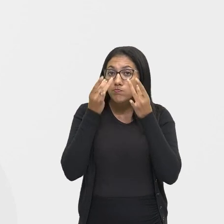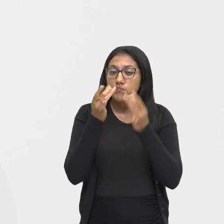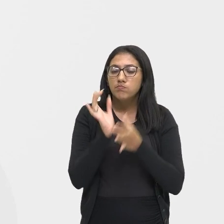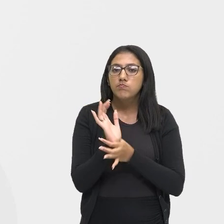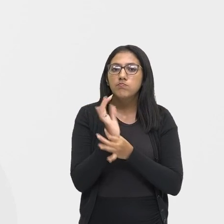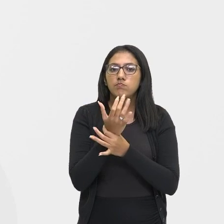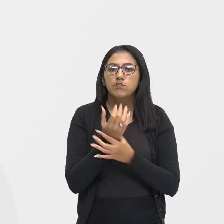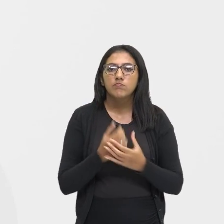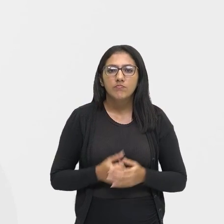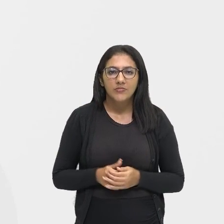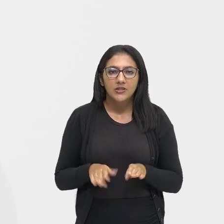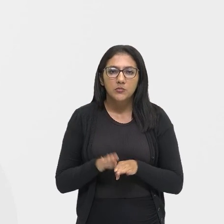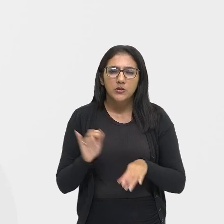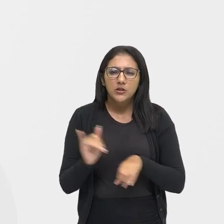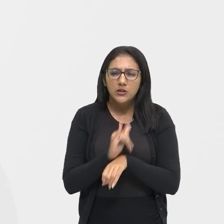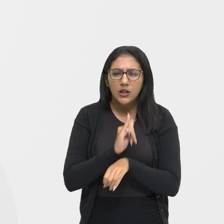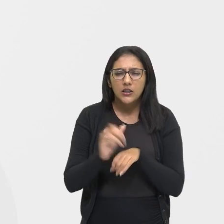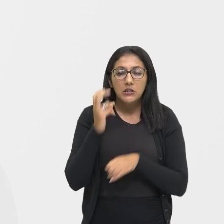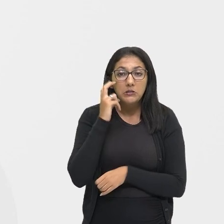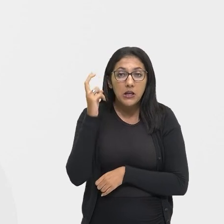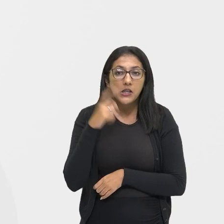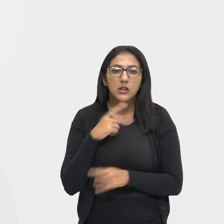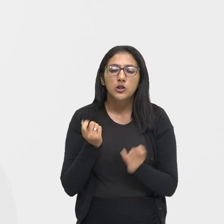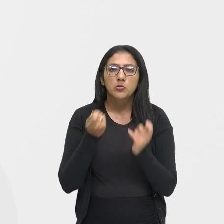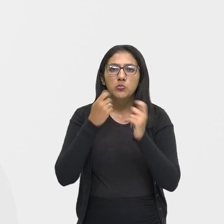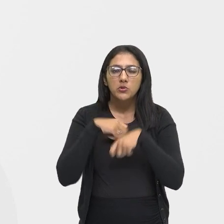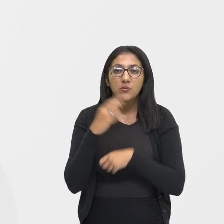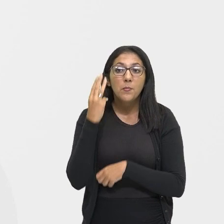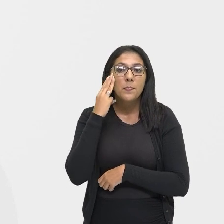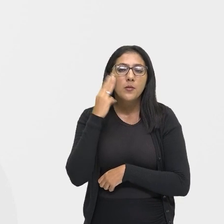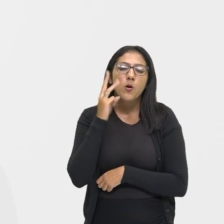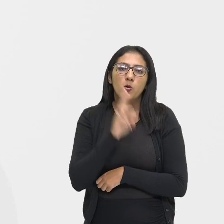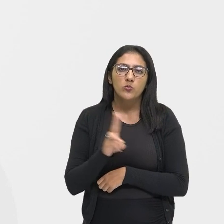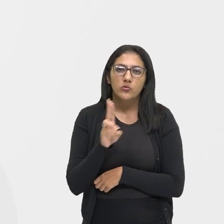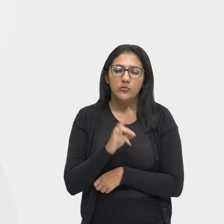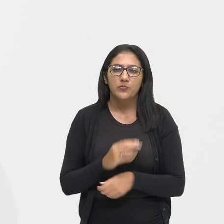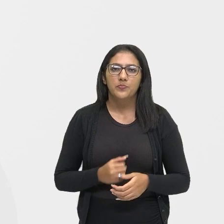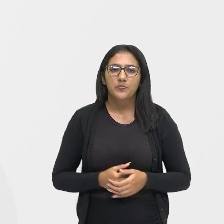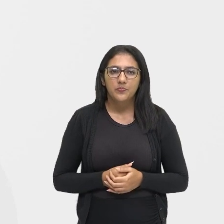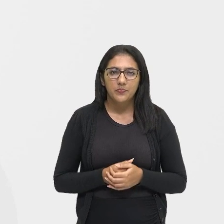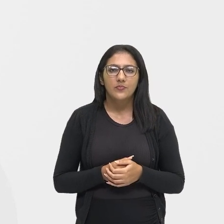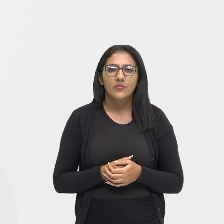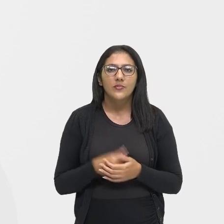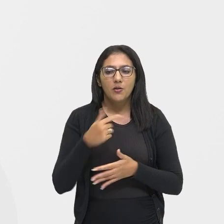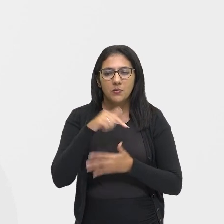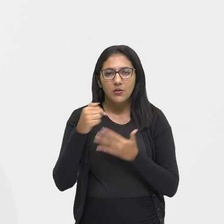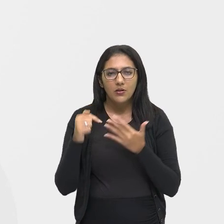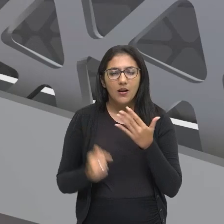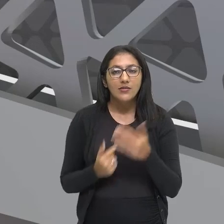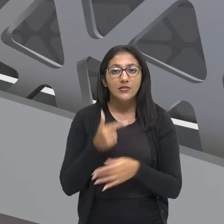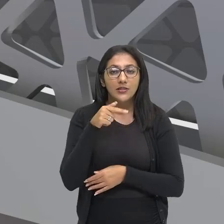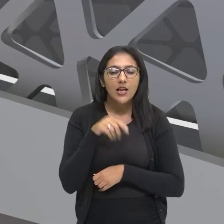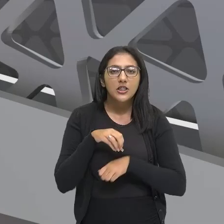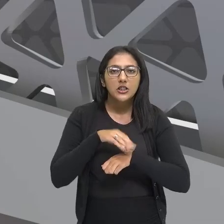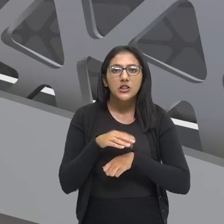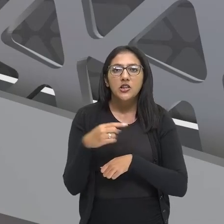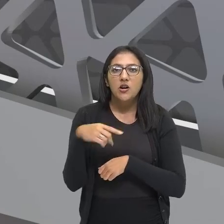bateria somente o tempo suficiente para que ela dure, ok? Então, não